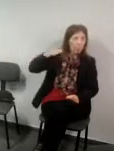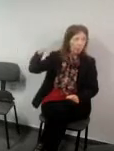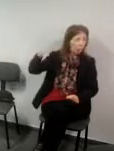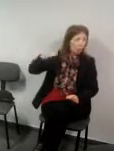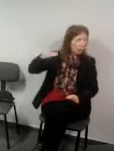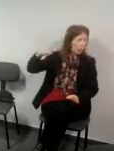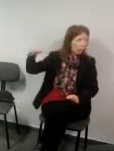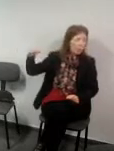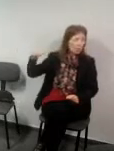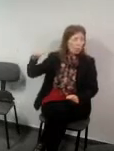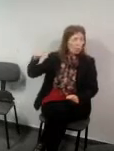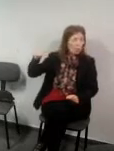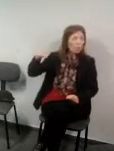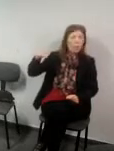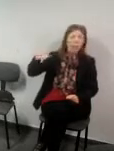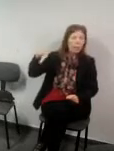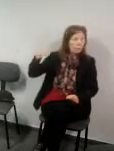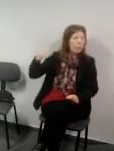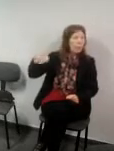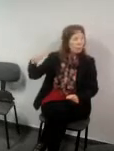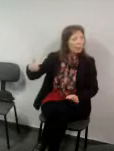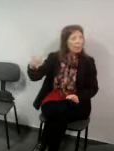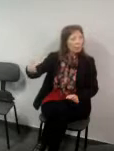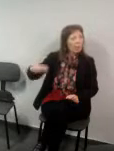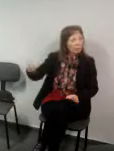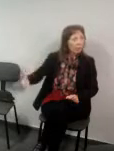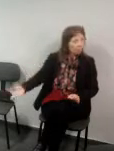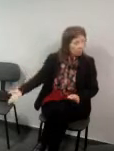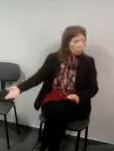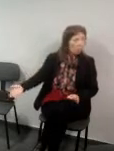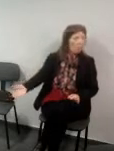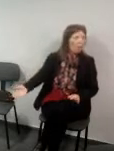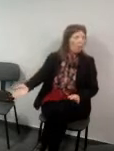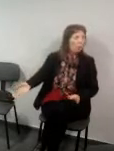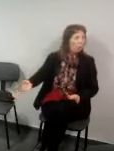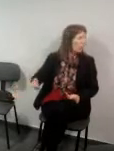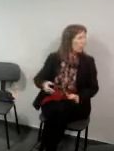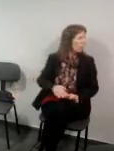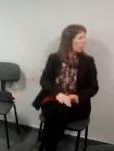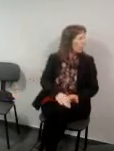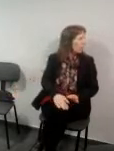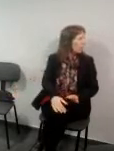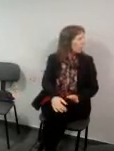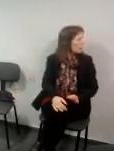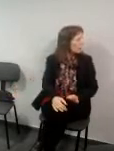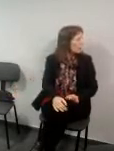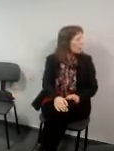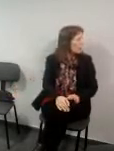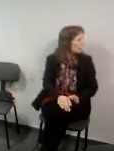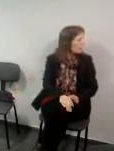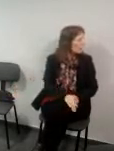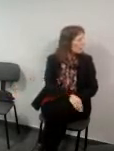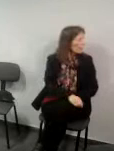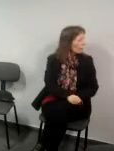são um pouquinho, talvez, mais do que nós. Ainda assim, eles sentem a necessidade de usar a mão. Mas no magnetismo, tudo bem, a pessoa, o